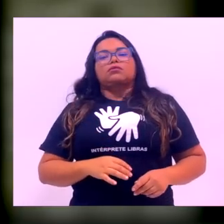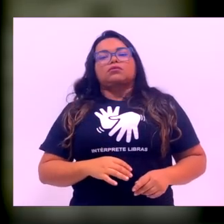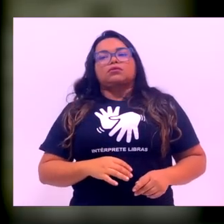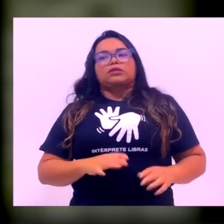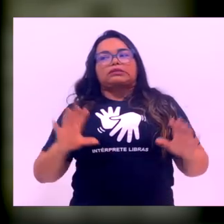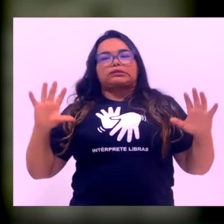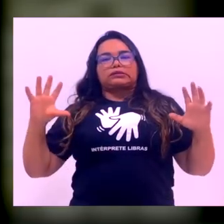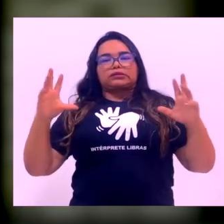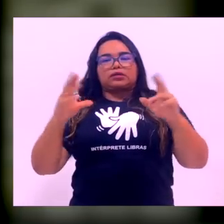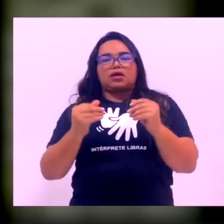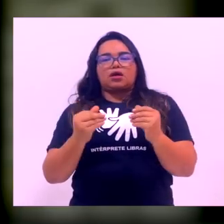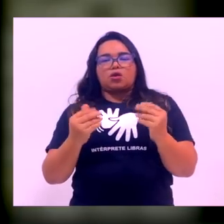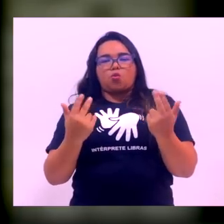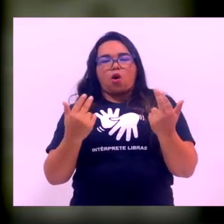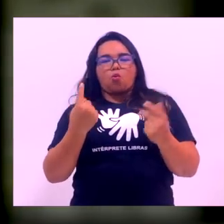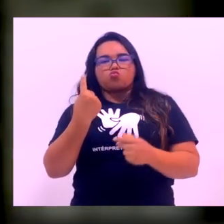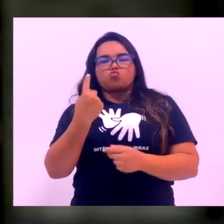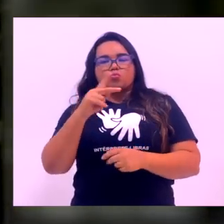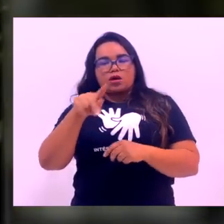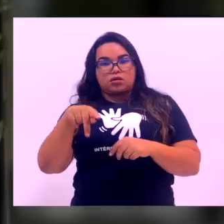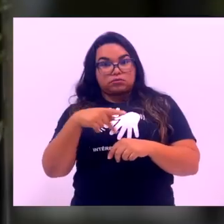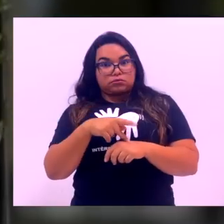se tornaria uma única nação.